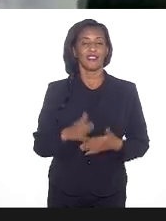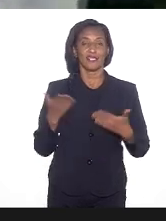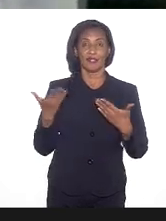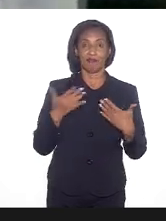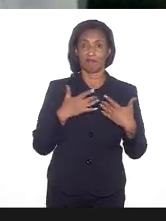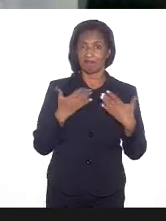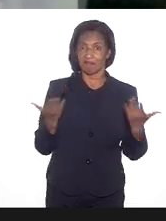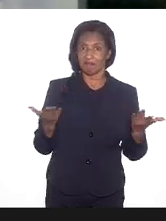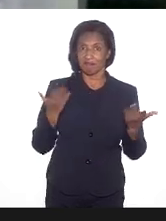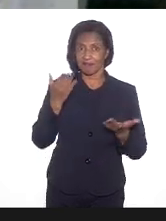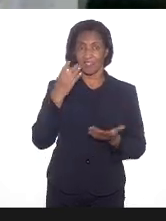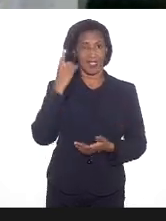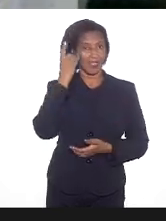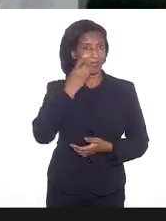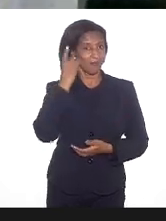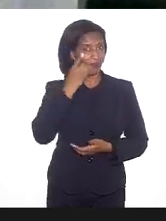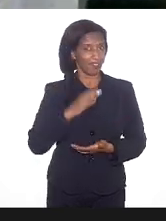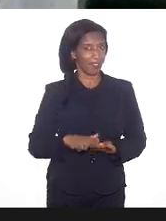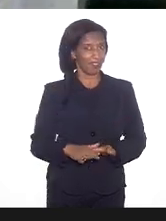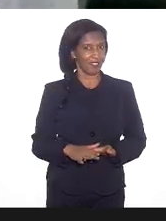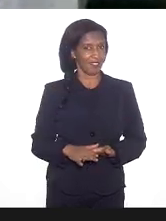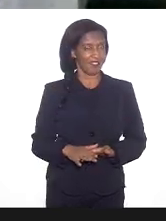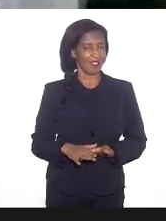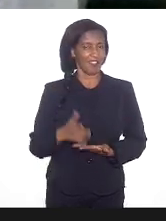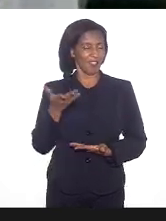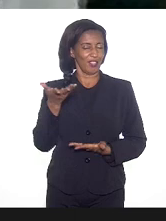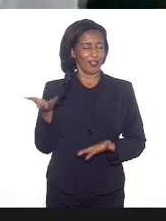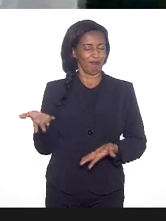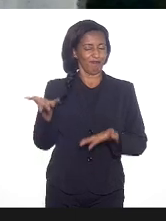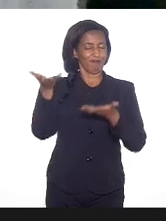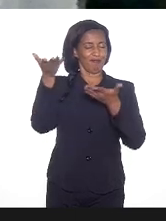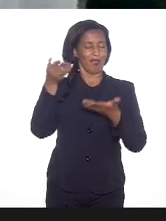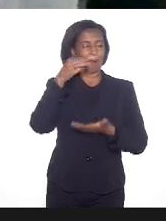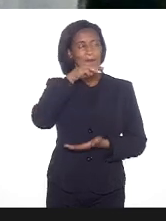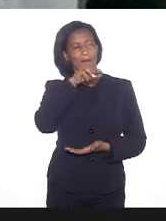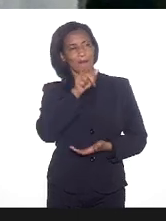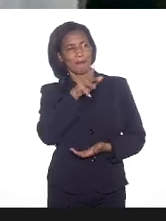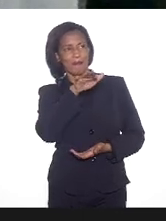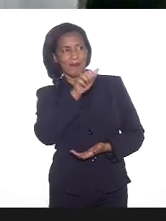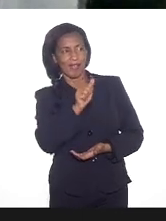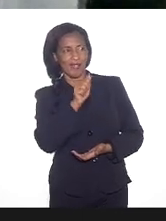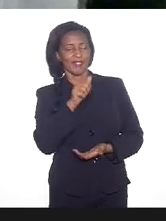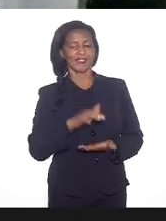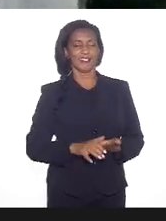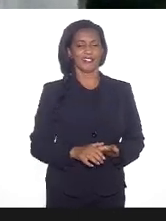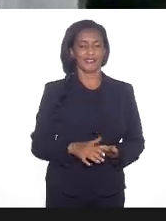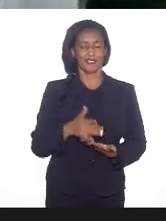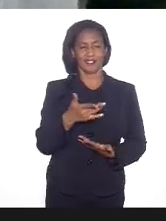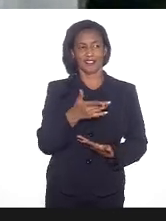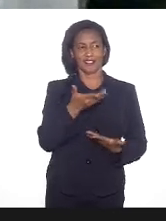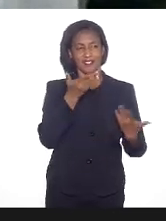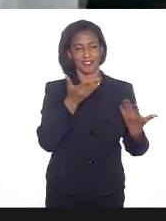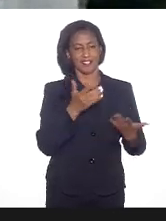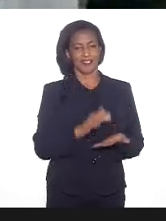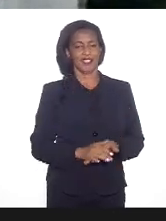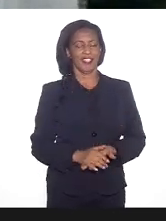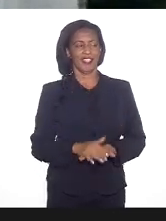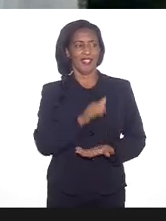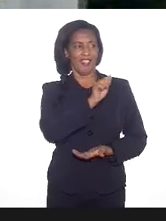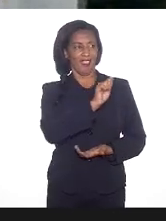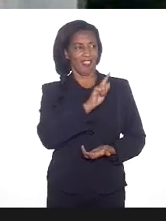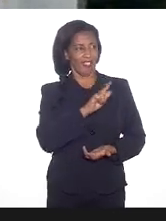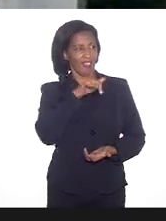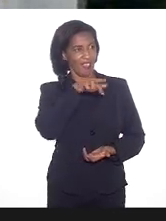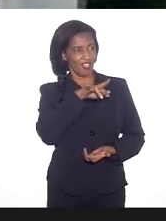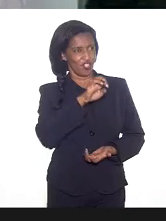saudar a deputada, nobre deputada Marta Rocha, saudar o nobre deputado